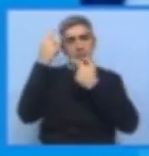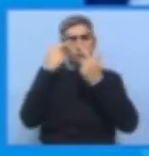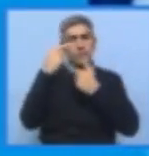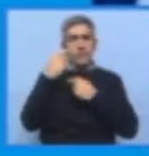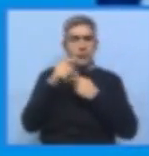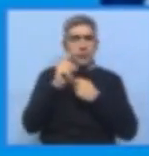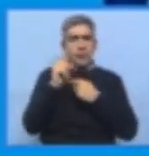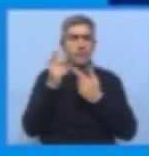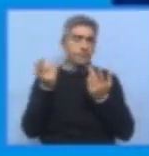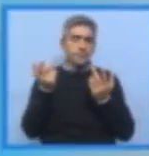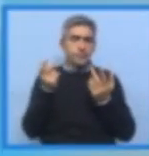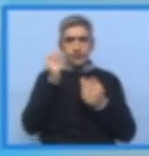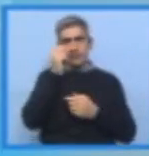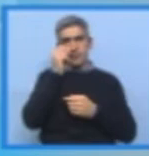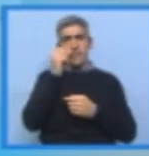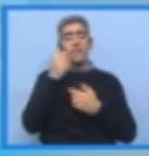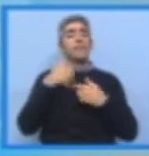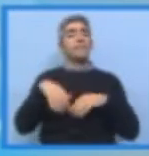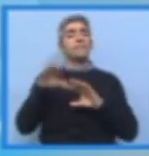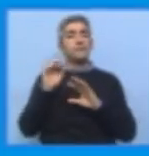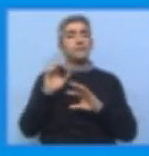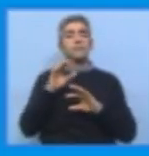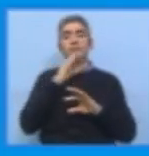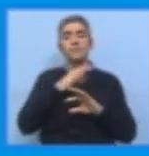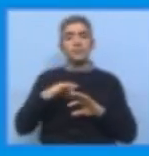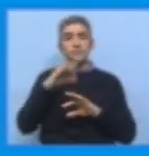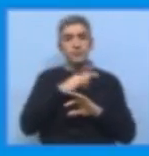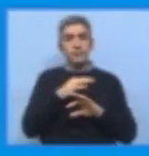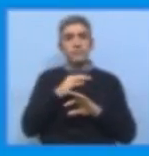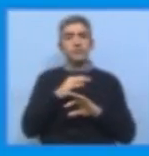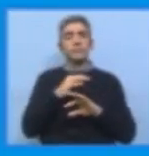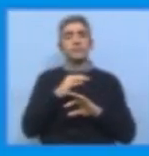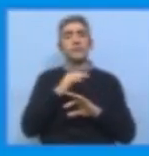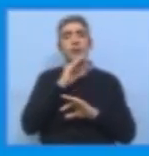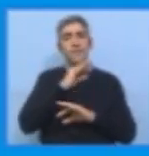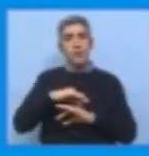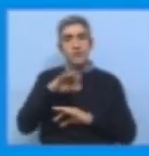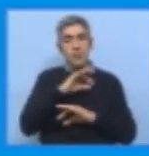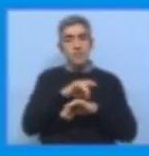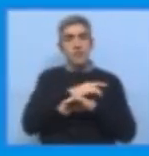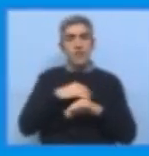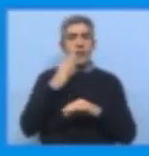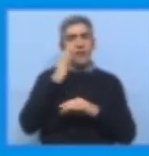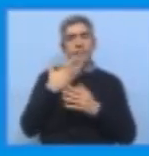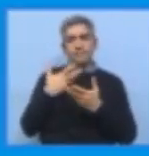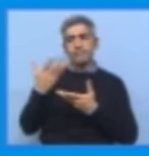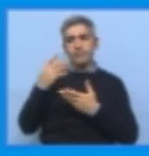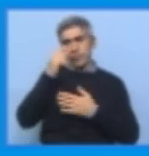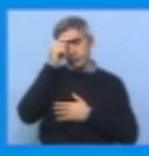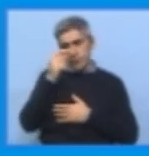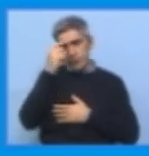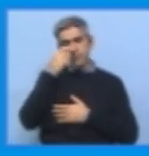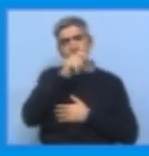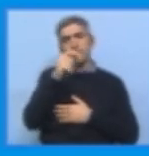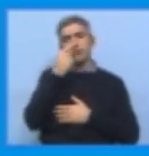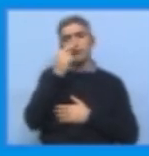propriamente preservada. Mas a família e os médicos tentamos sempre respeitar as convicções das